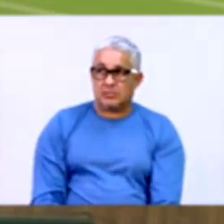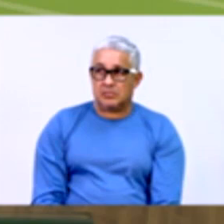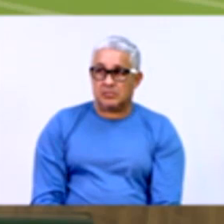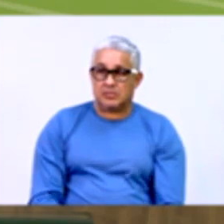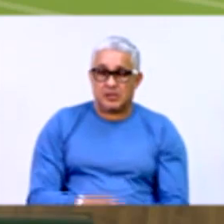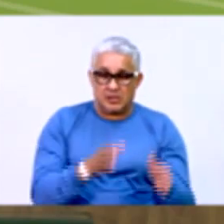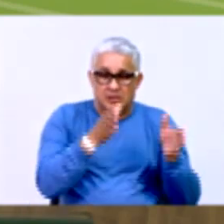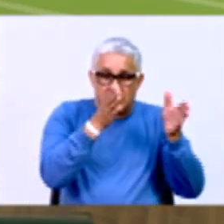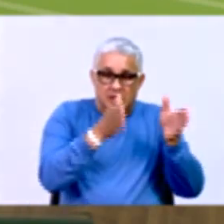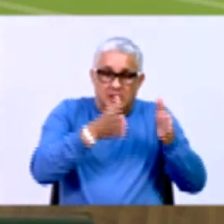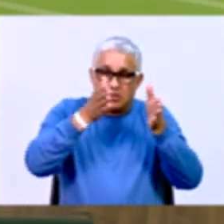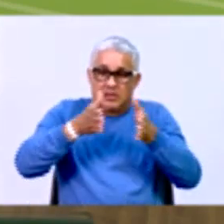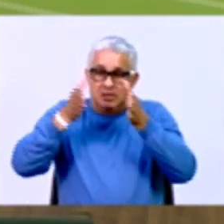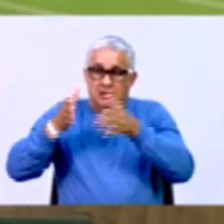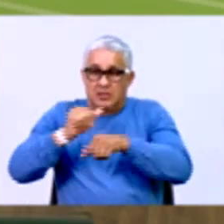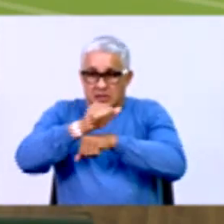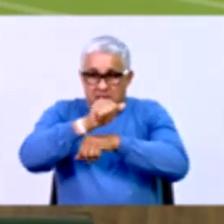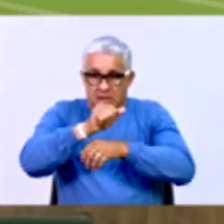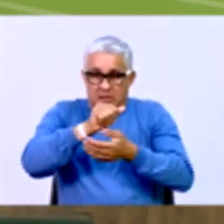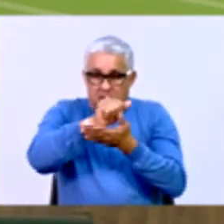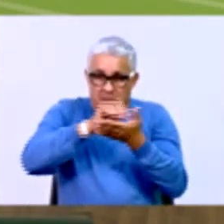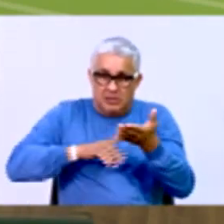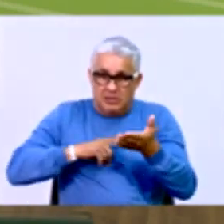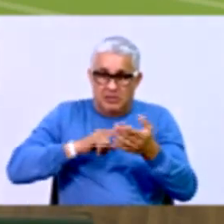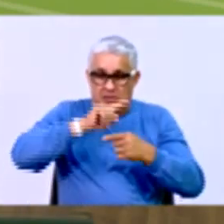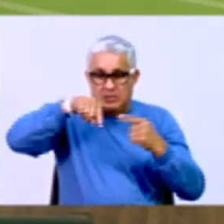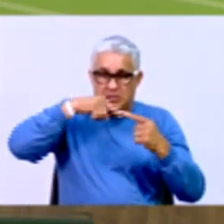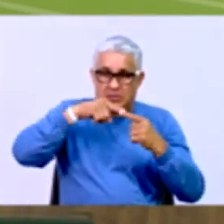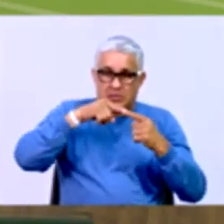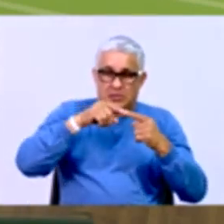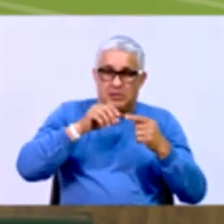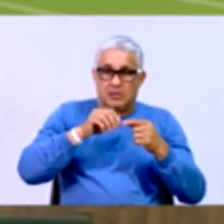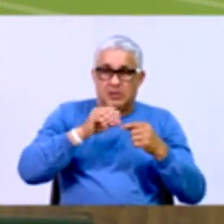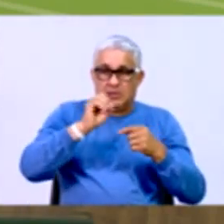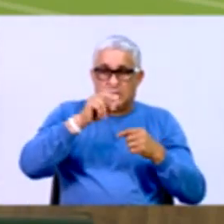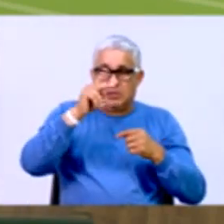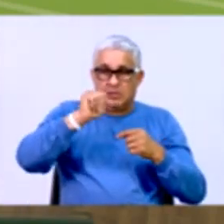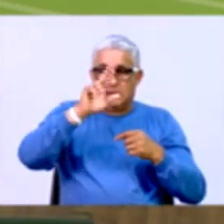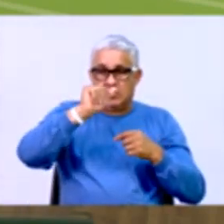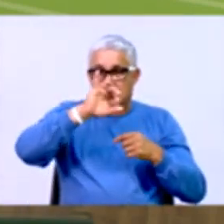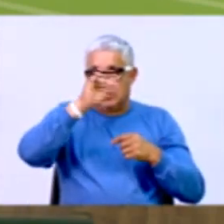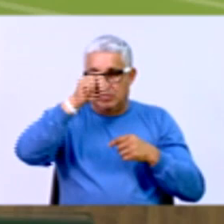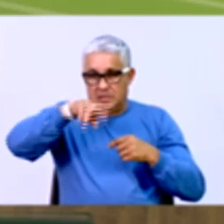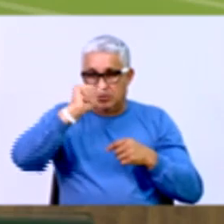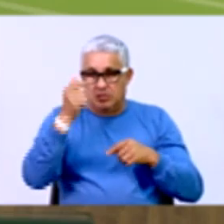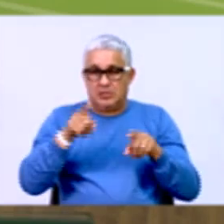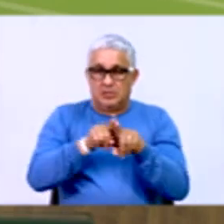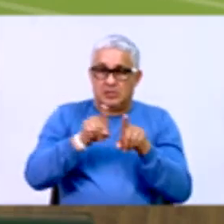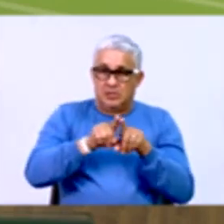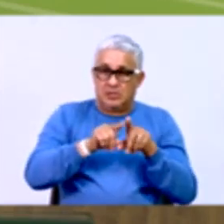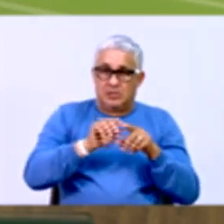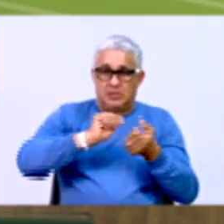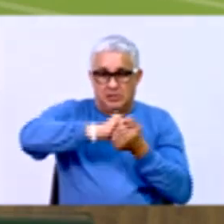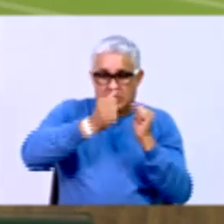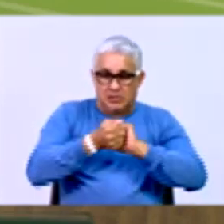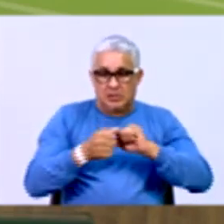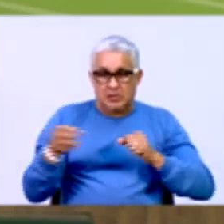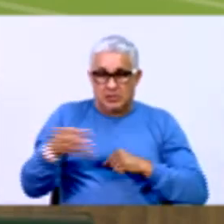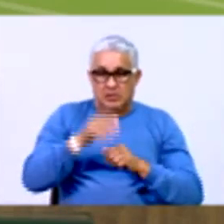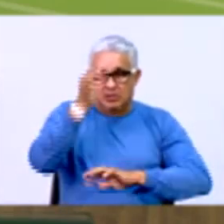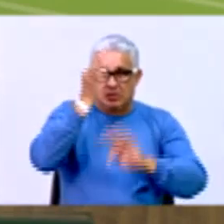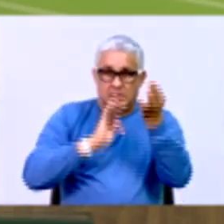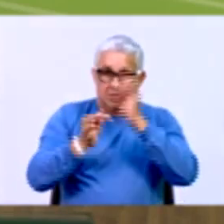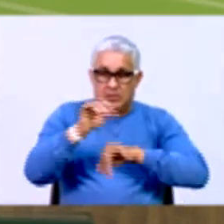questão 1, significa uma sequência de atividades que tem como objetivo o gerenciamento de risco operacional envolvido e analisar a adequação às novas tecnologias de